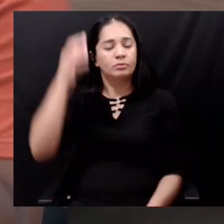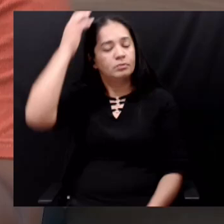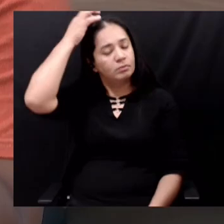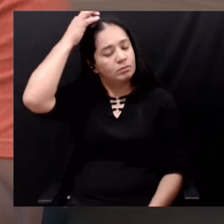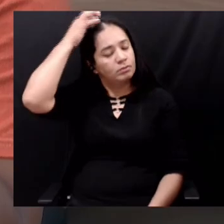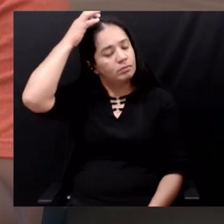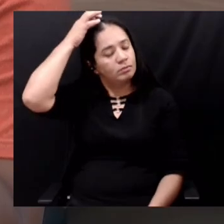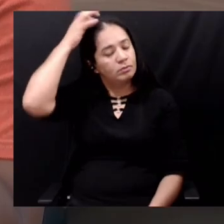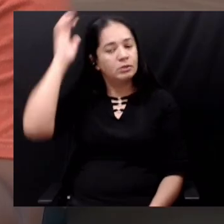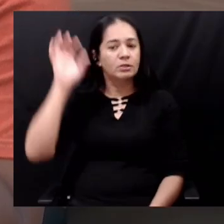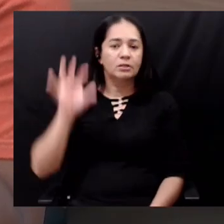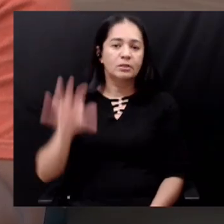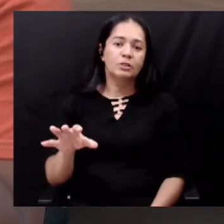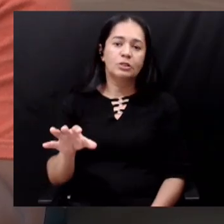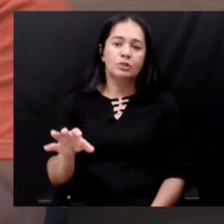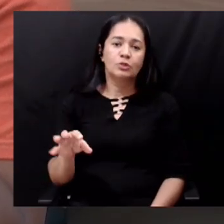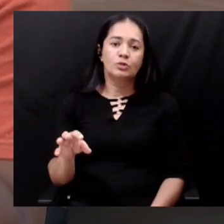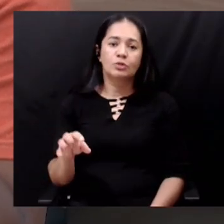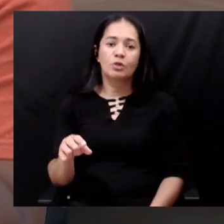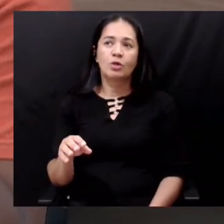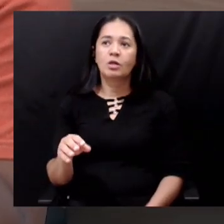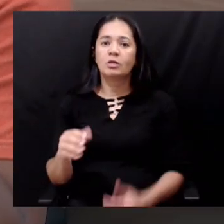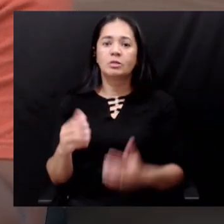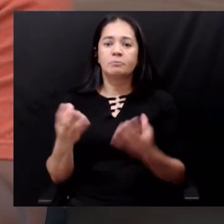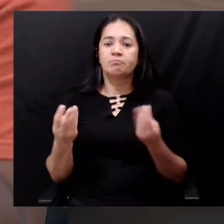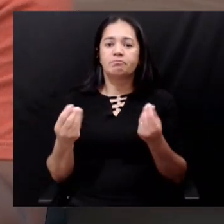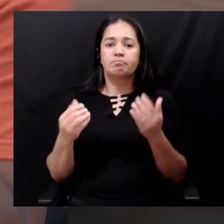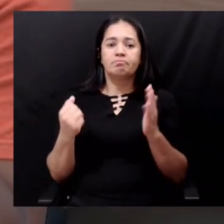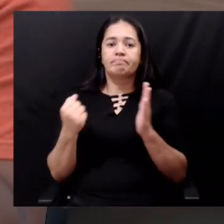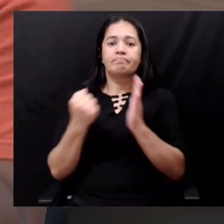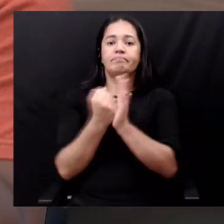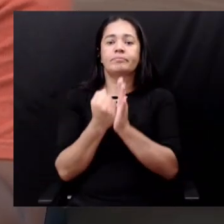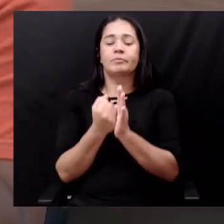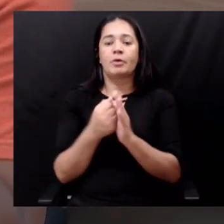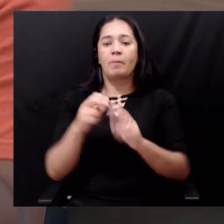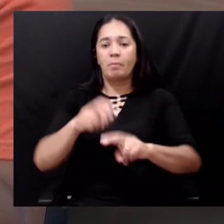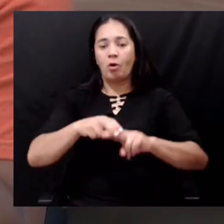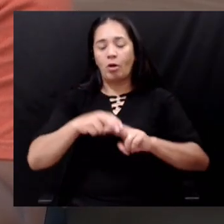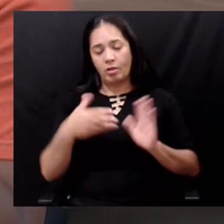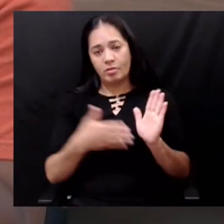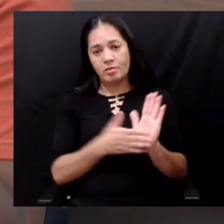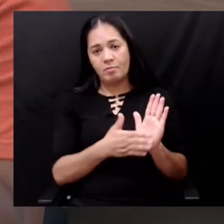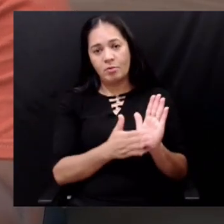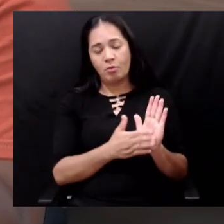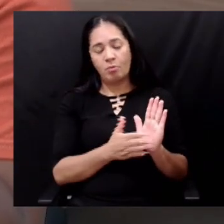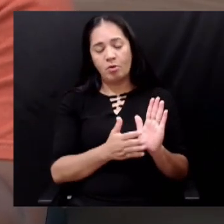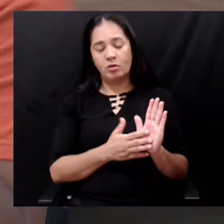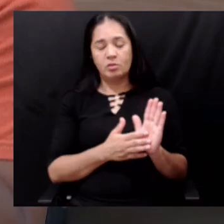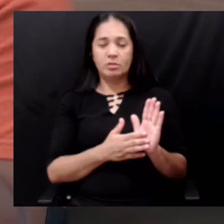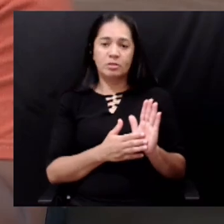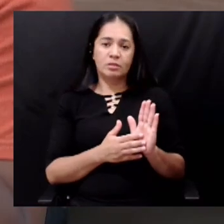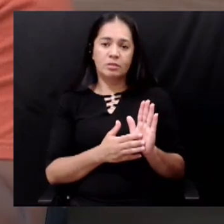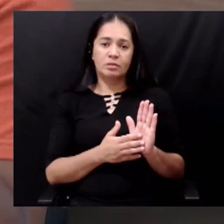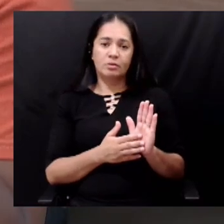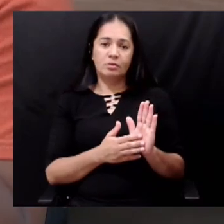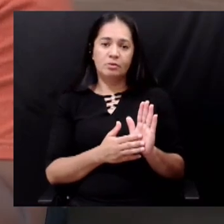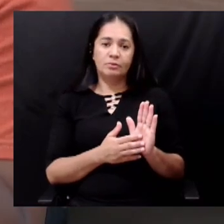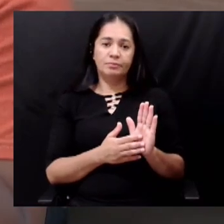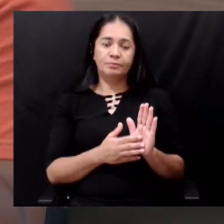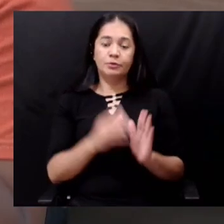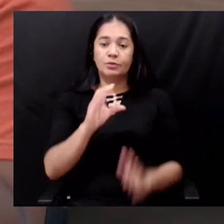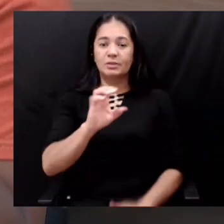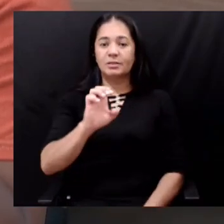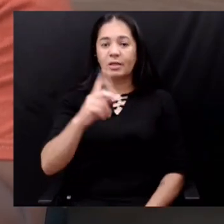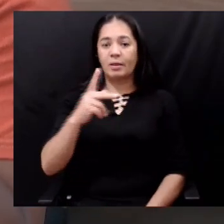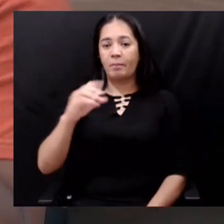excludente, se isso se choca com a proposta do CEPOP, se isso pode